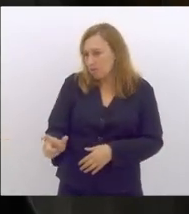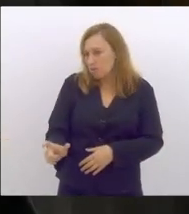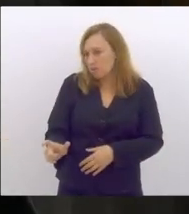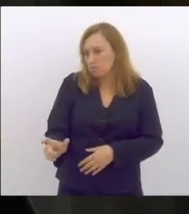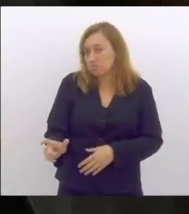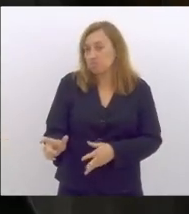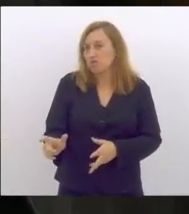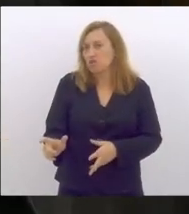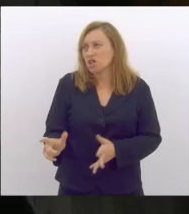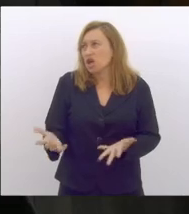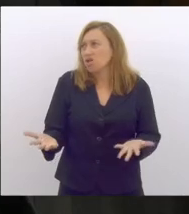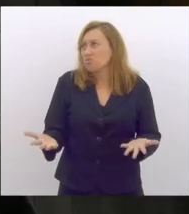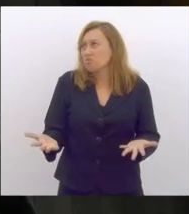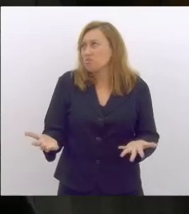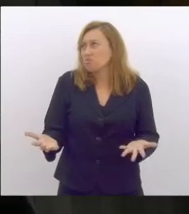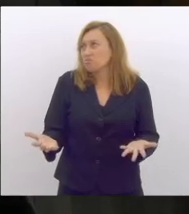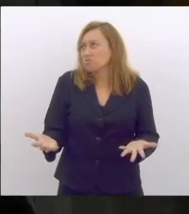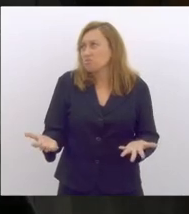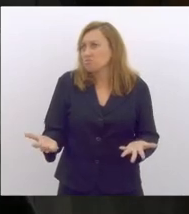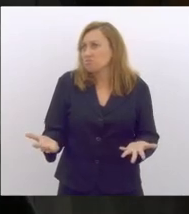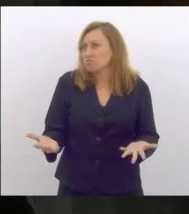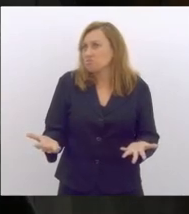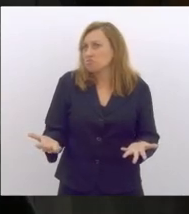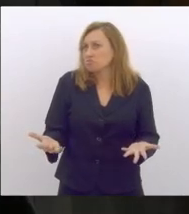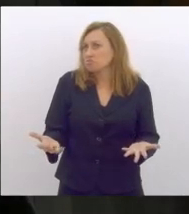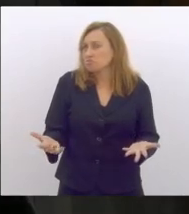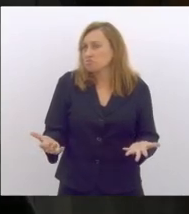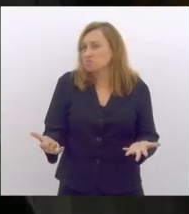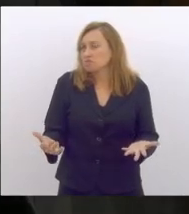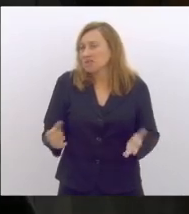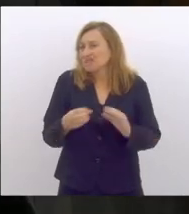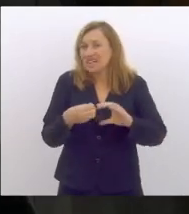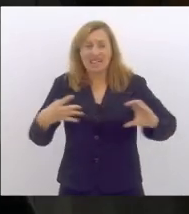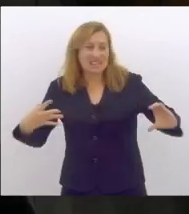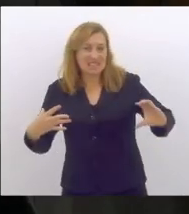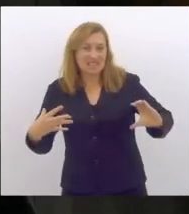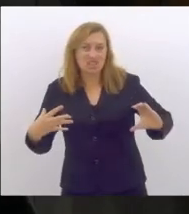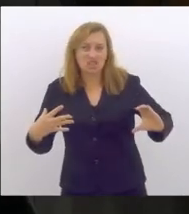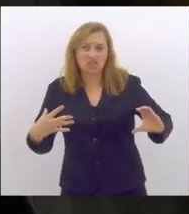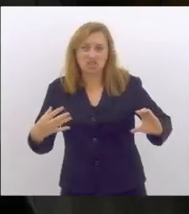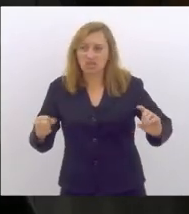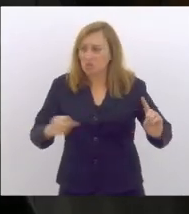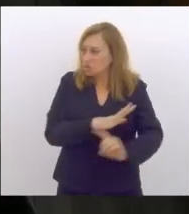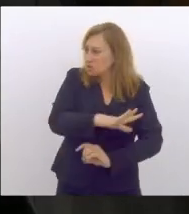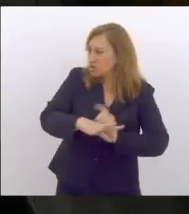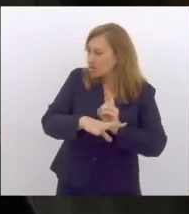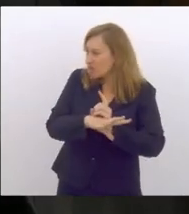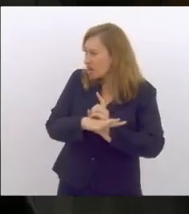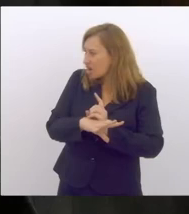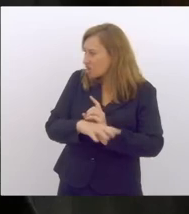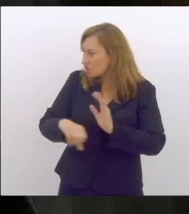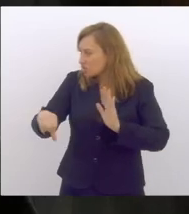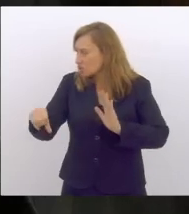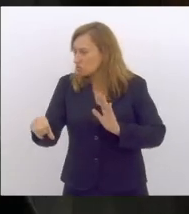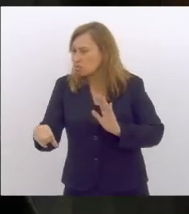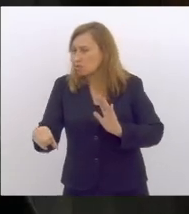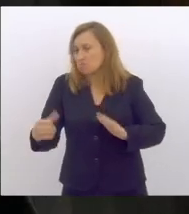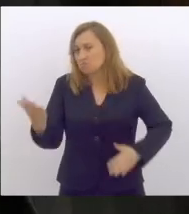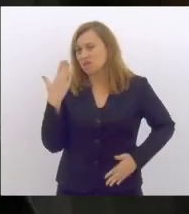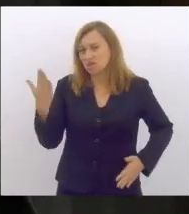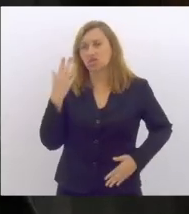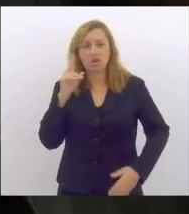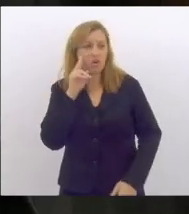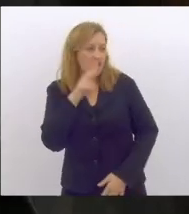digamos fenotípico são as características fenotípicas e sociais do criminoso é melhor olhar para os lados